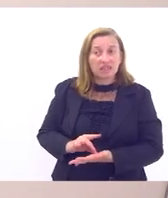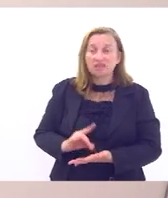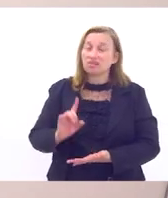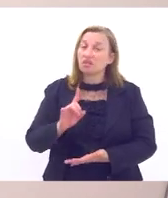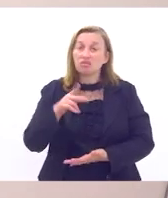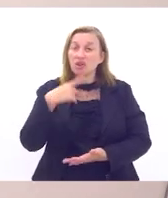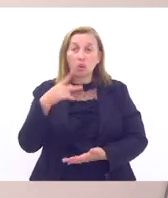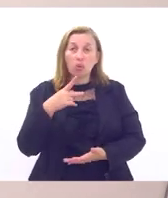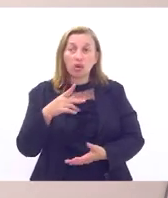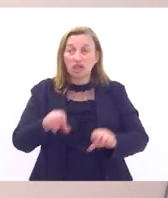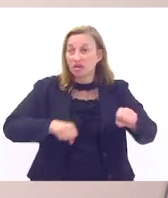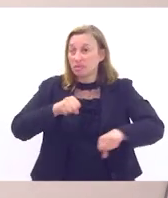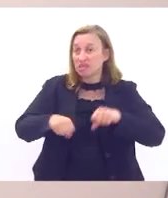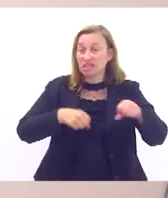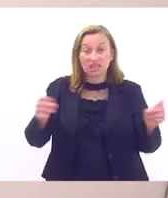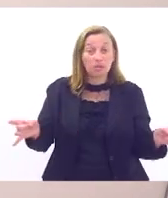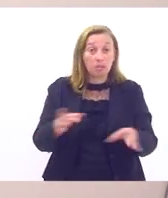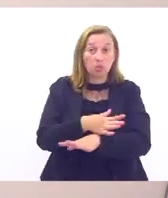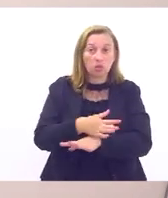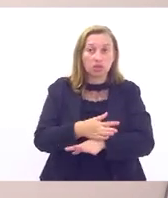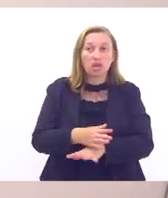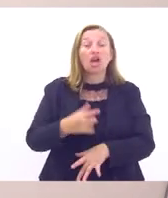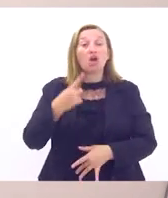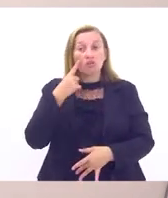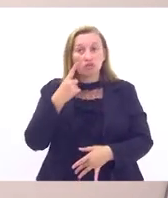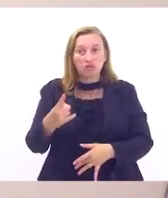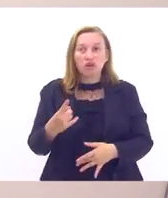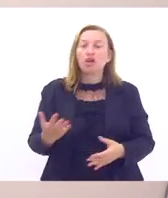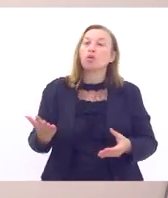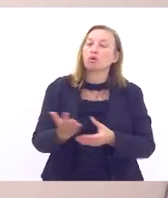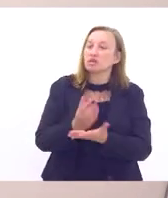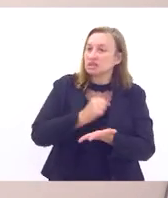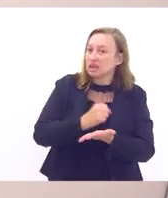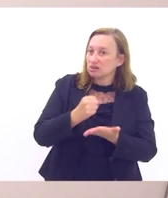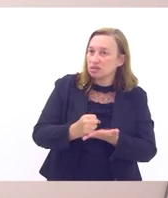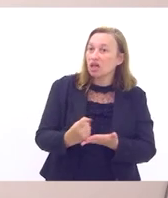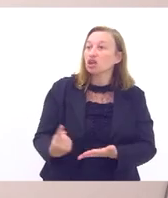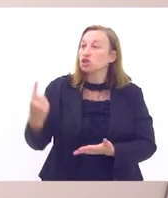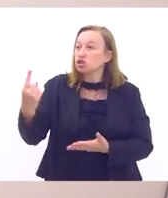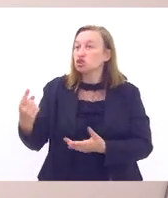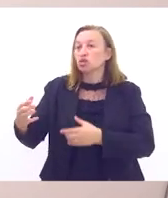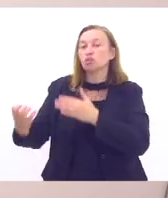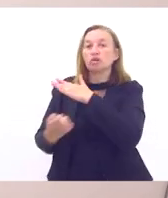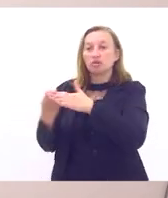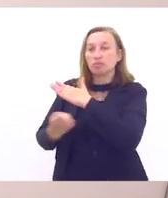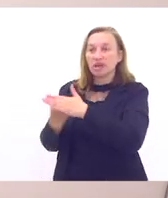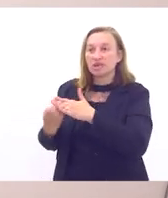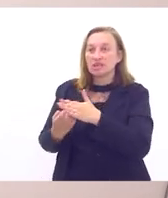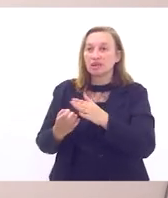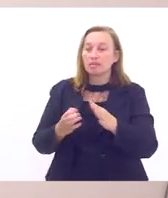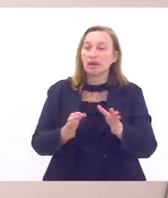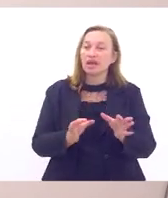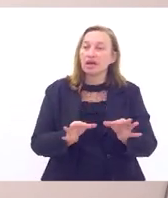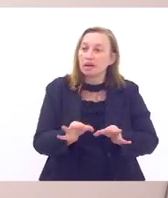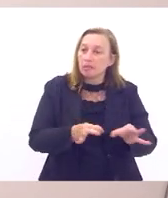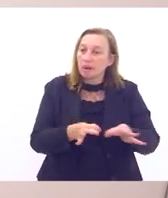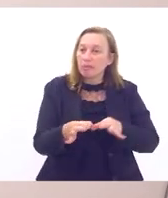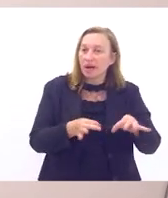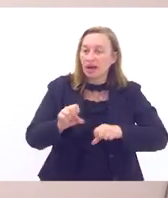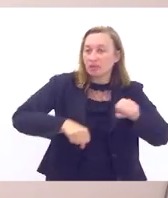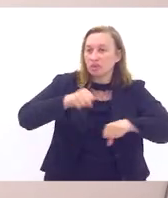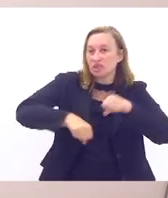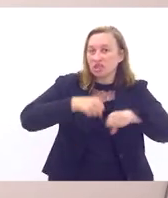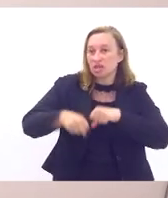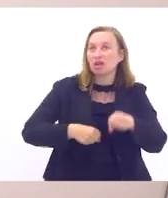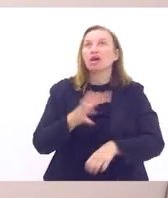bicicleta montada. E aí fomos abrir um processo de contratação de uma empresa para montar as bicicletas. Na primeira vez, demorou